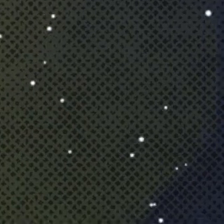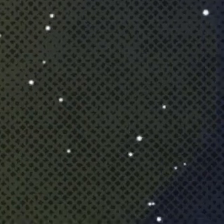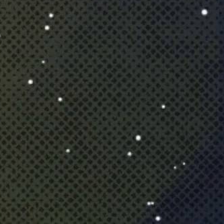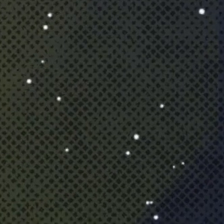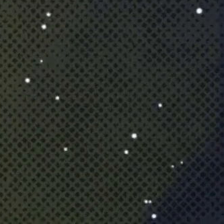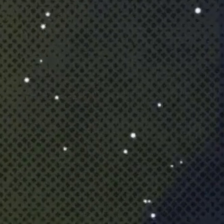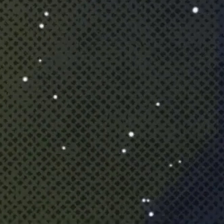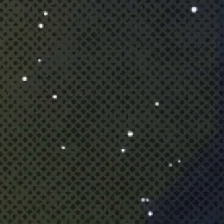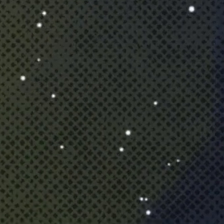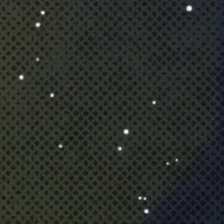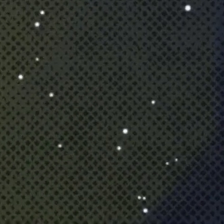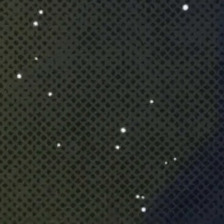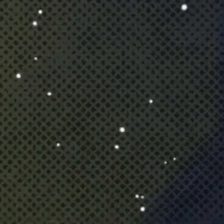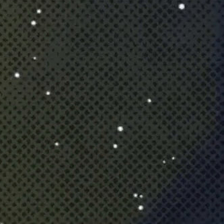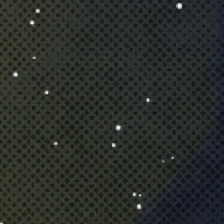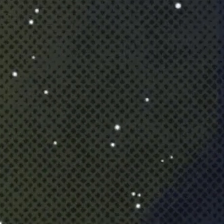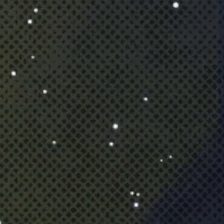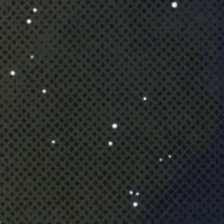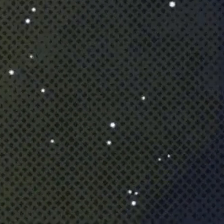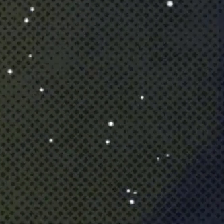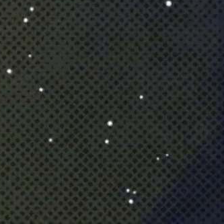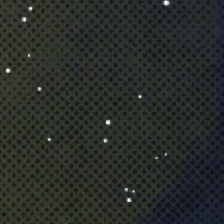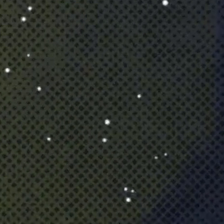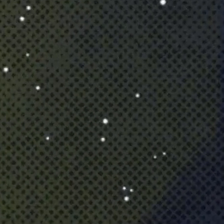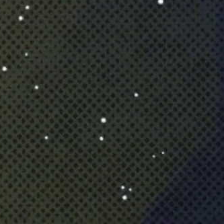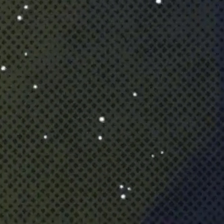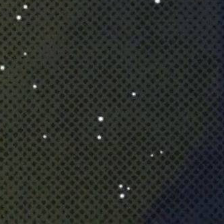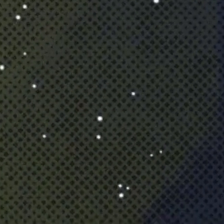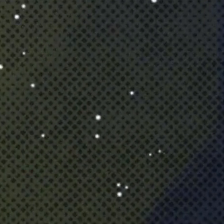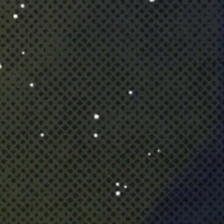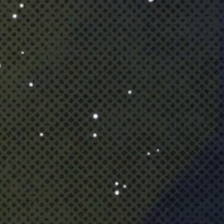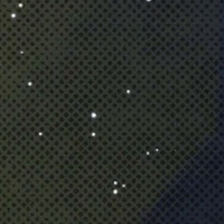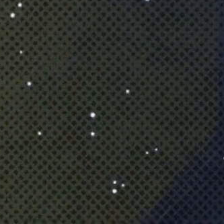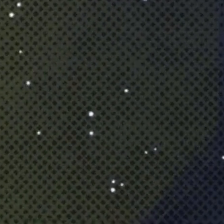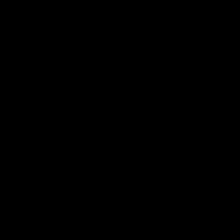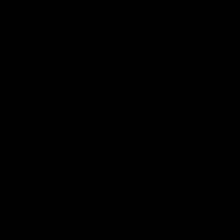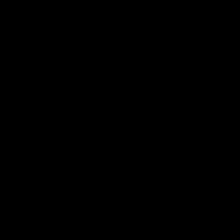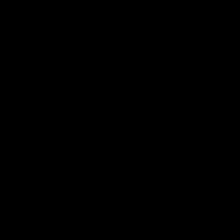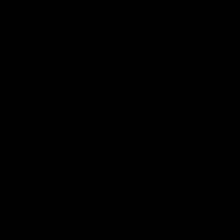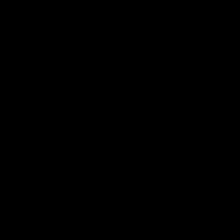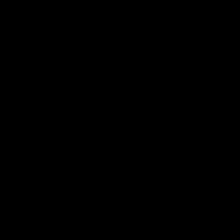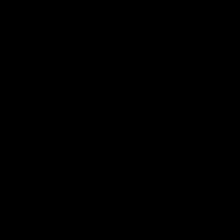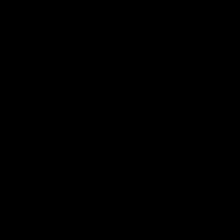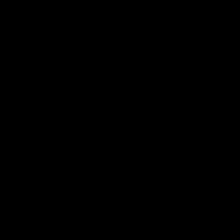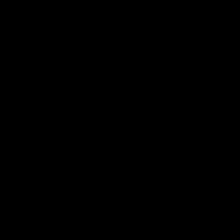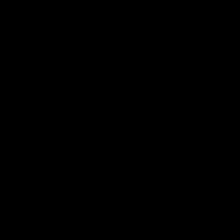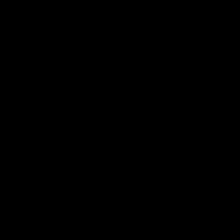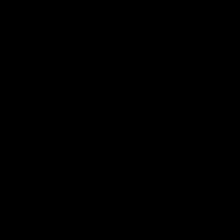mixagem da audiodescrição, Diogo Lopes. Intérprete de Libras, Islândia de Castro e Irabson Souza.